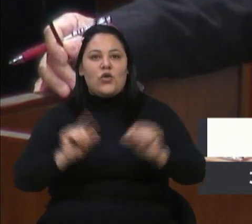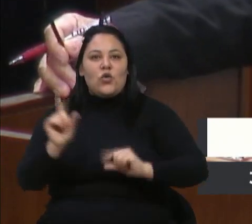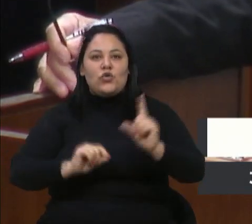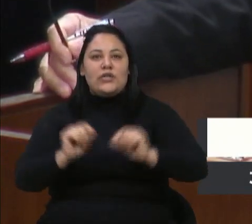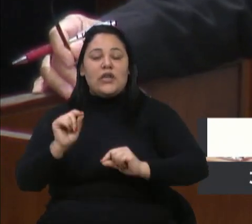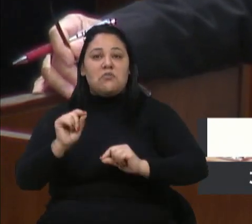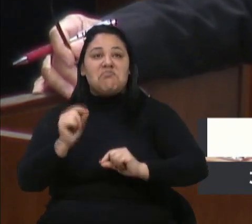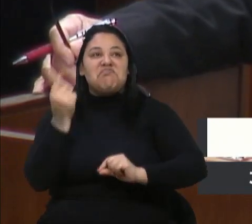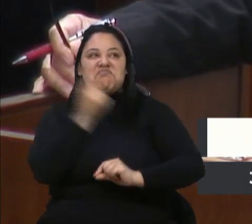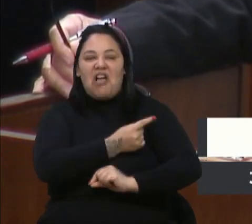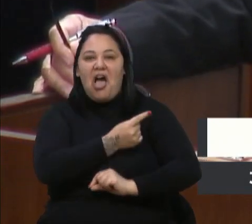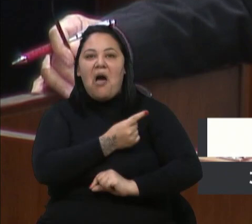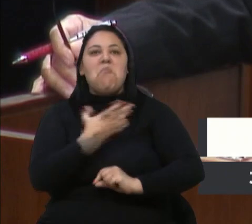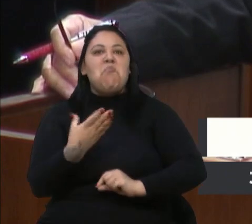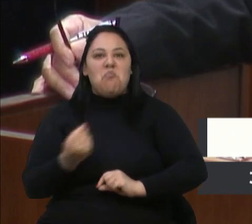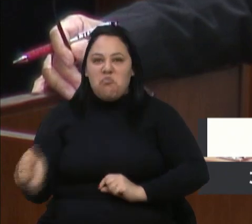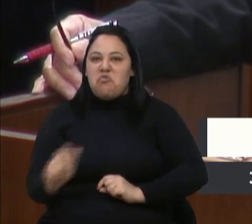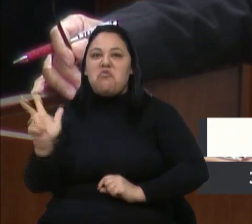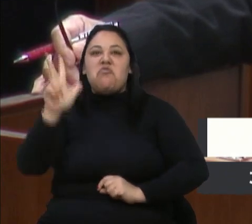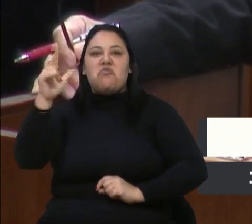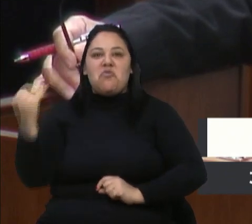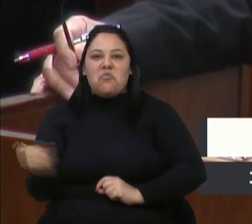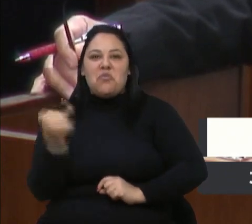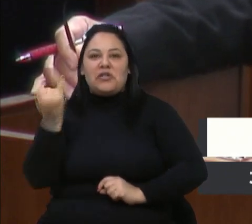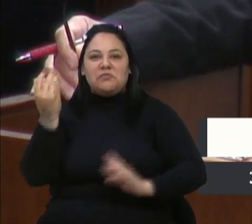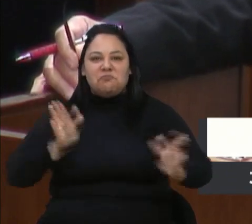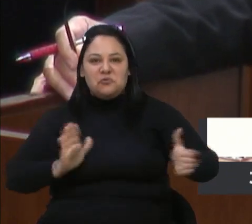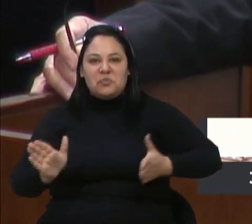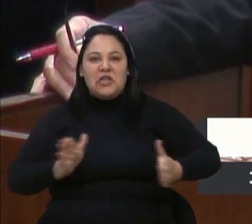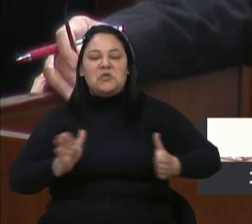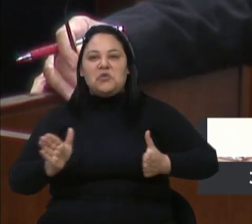Rodrigues Alves no bairro Cruzeiro, na época,